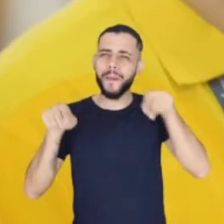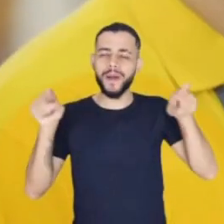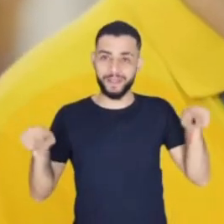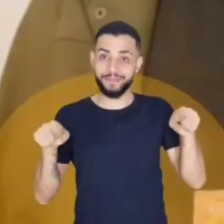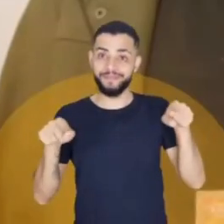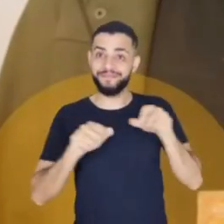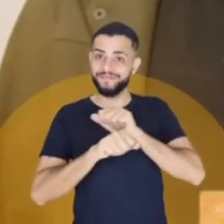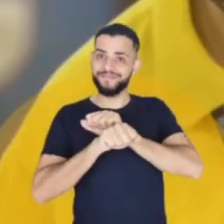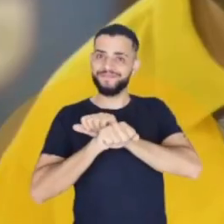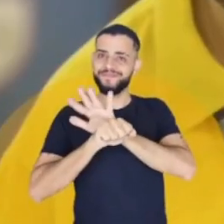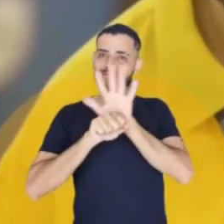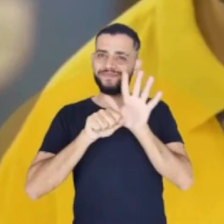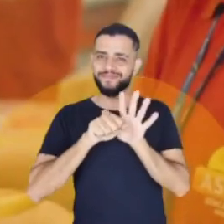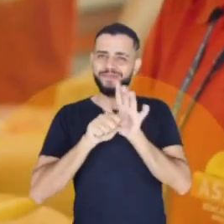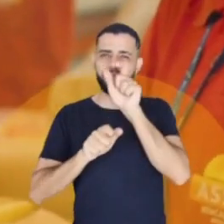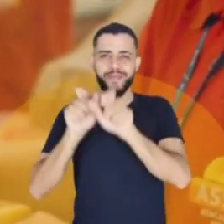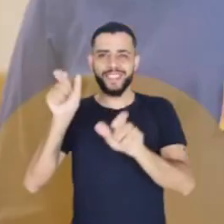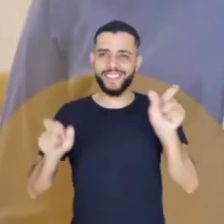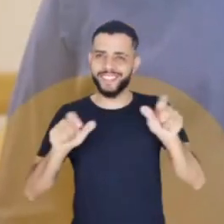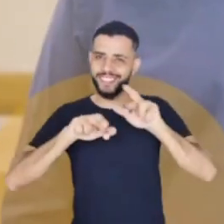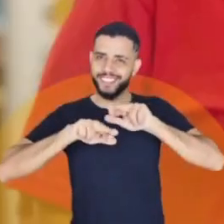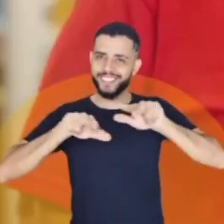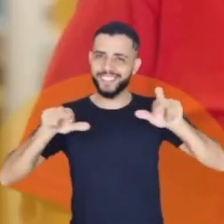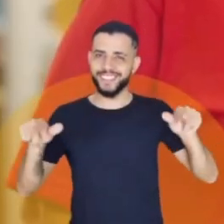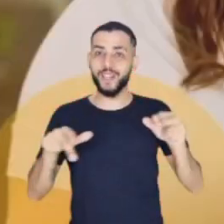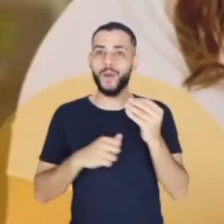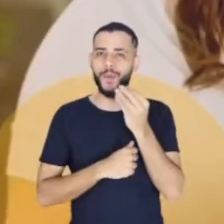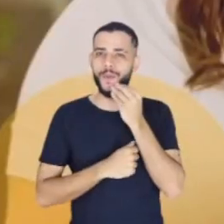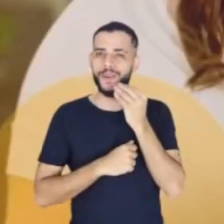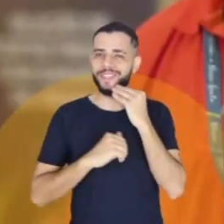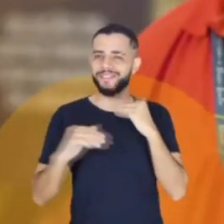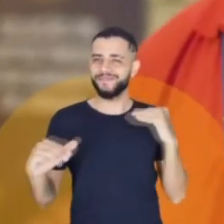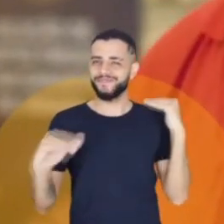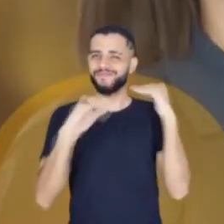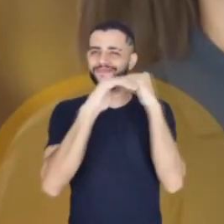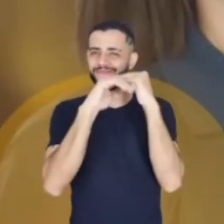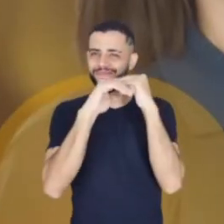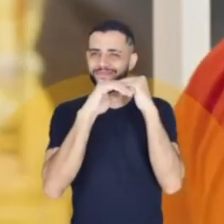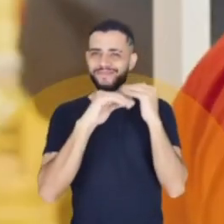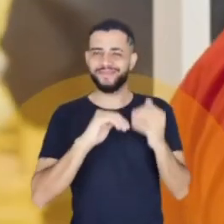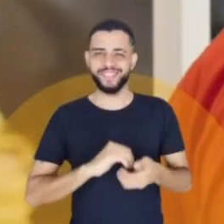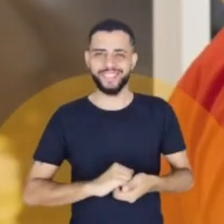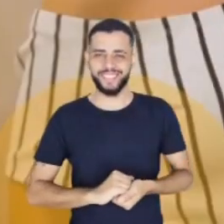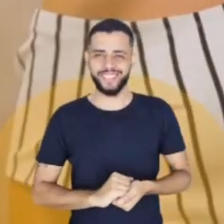a sol Açaí Atacadista pessoas diferentes oportunidades iguais